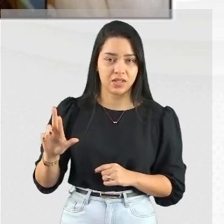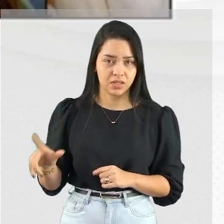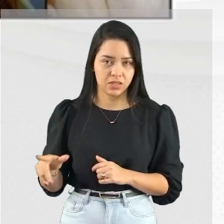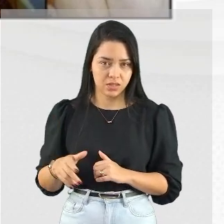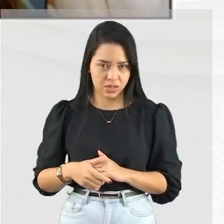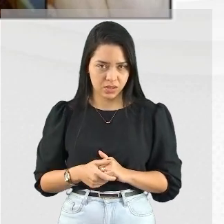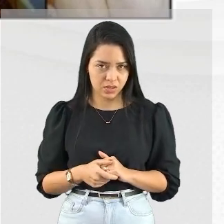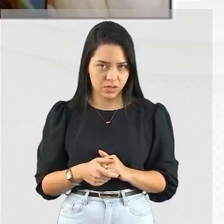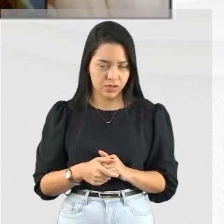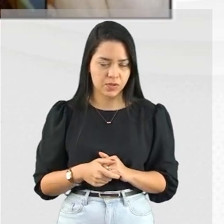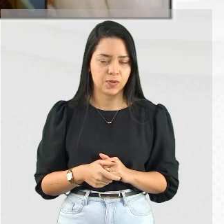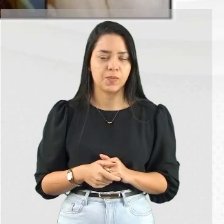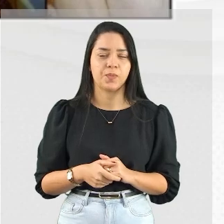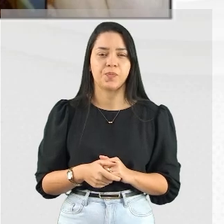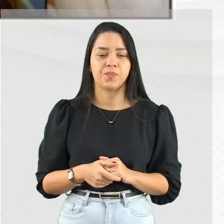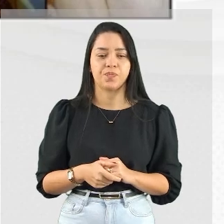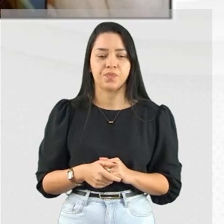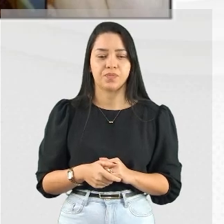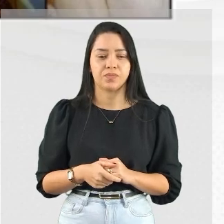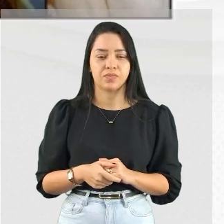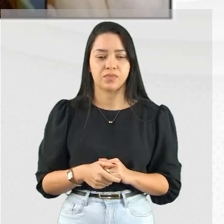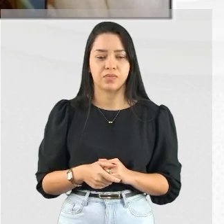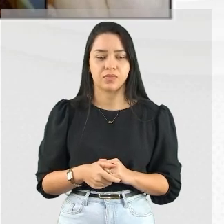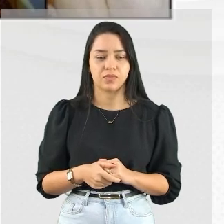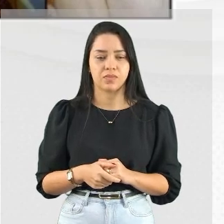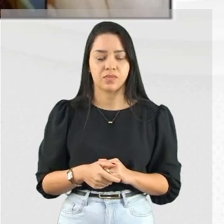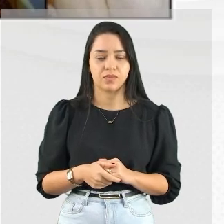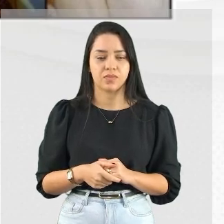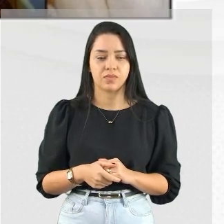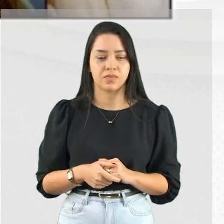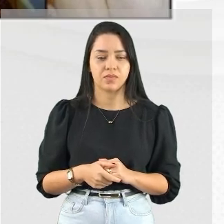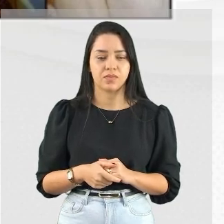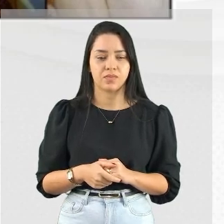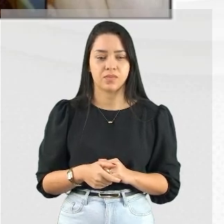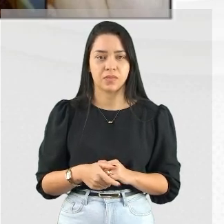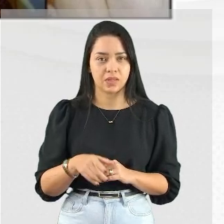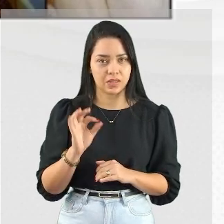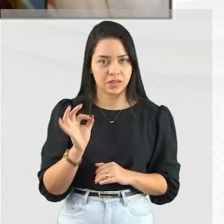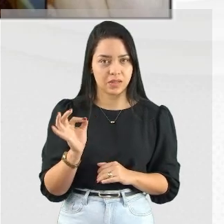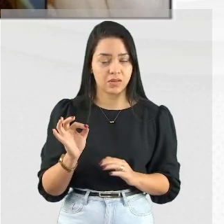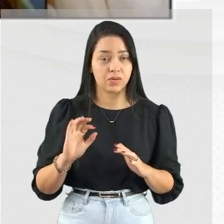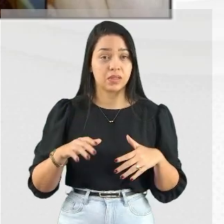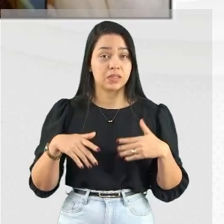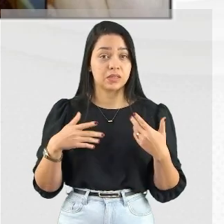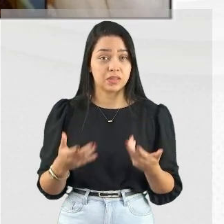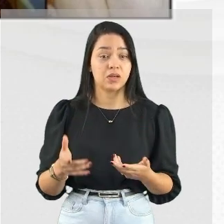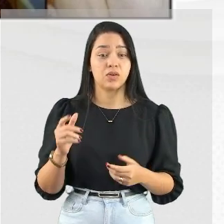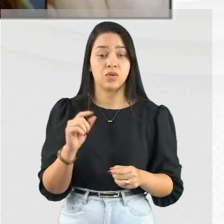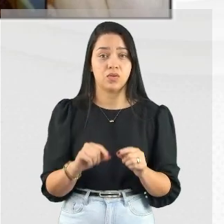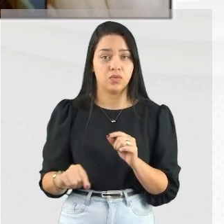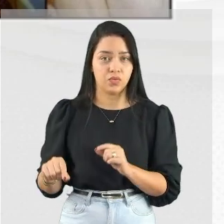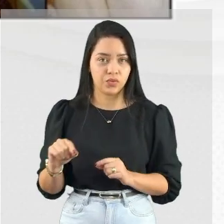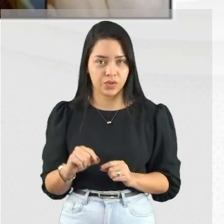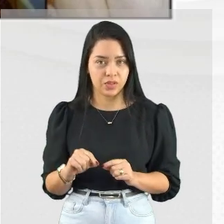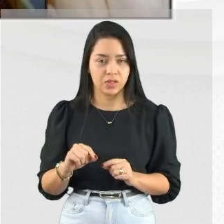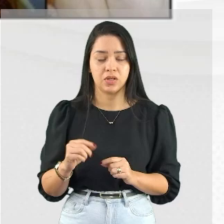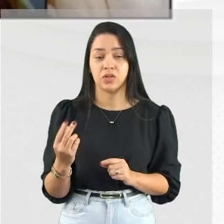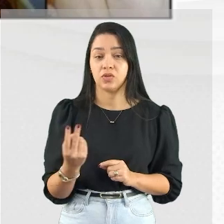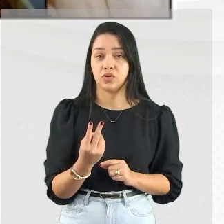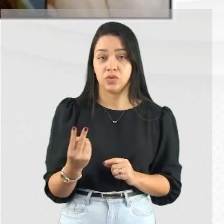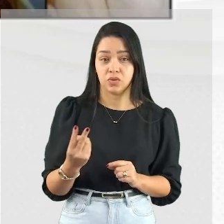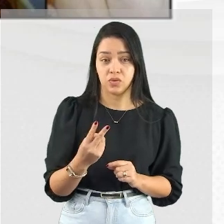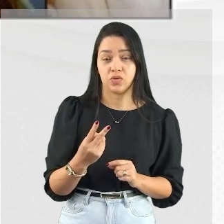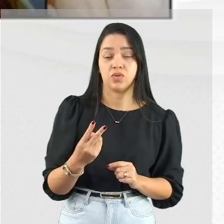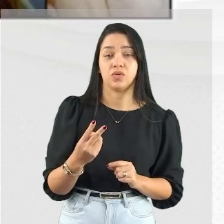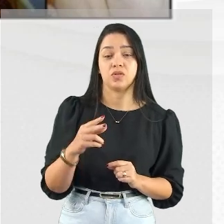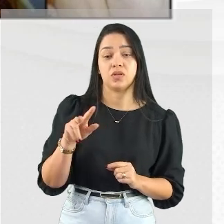tenho um dominante e um recessivo. Um dominante e um recessivo. Tranquilo? Então, eu vou aqui cruzar 2 indivíduos que